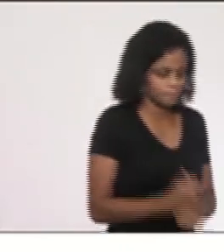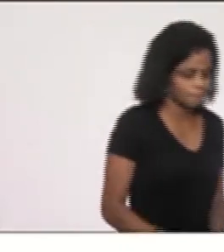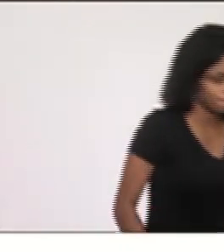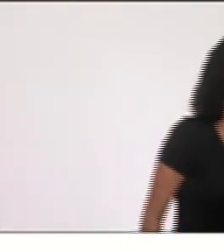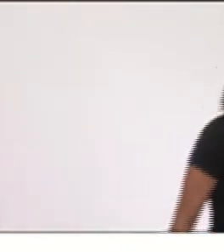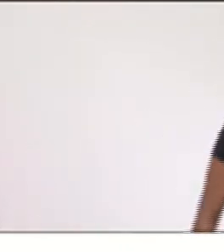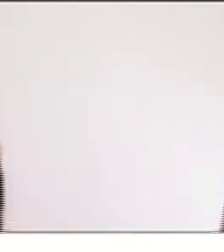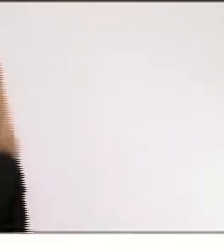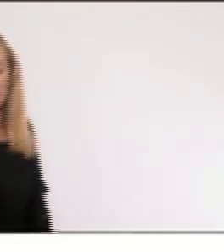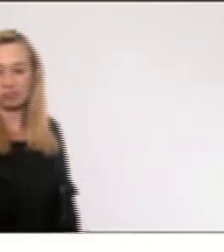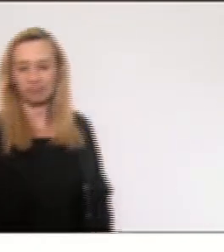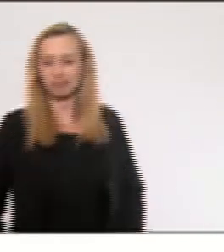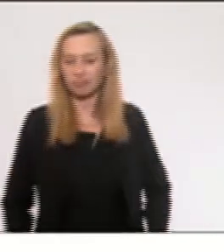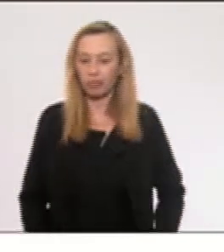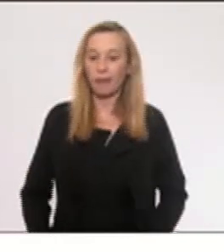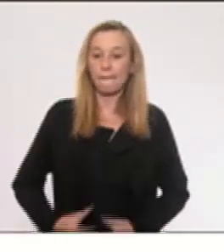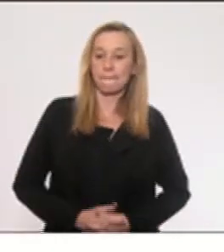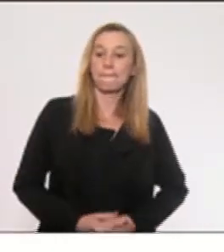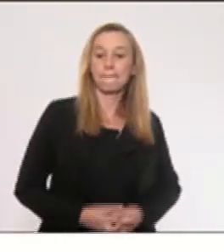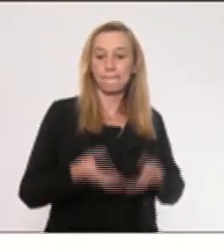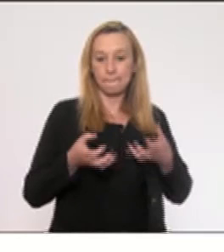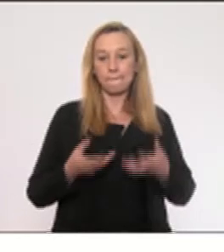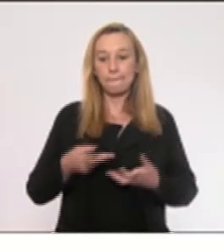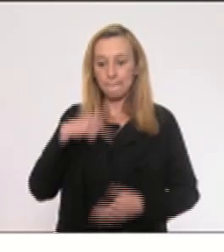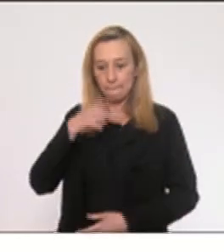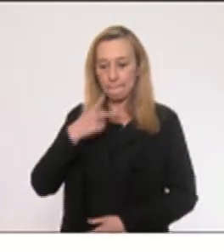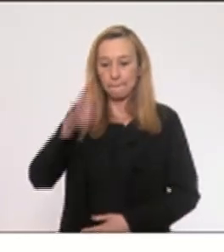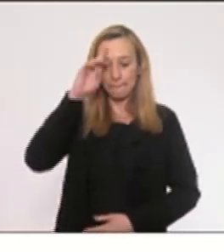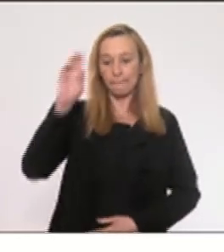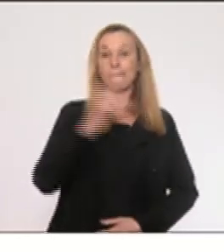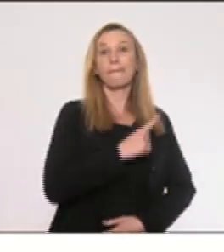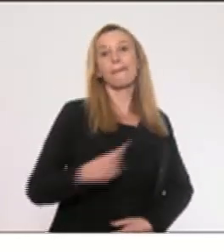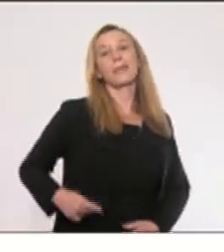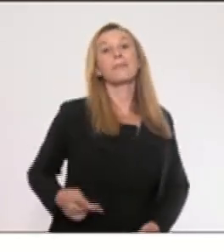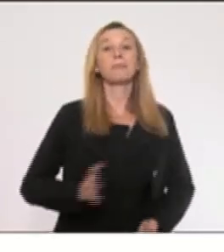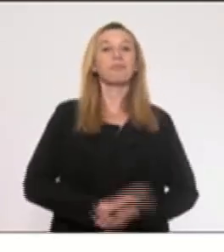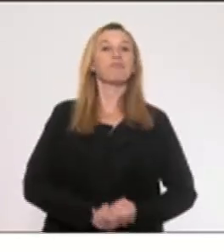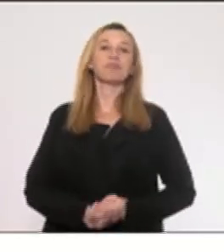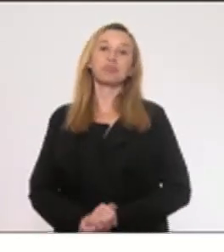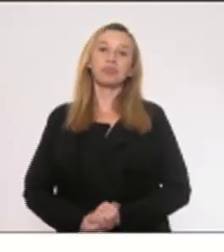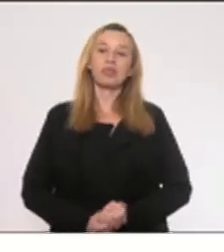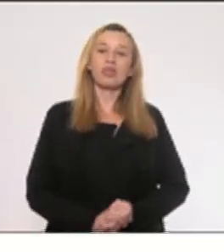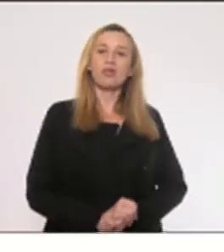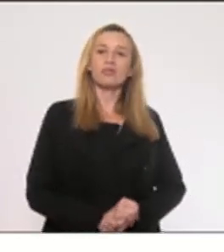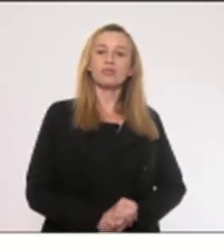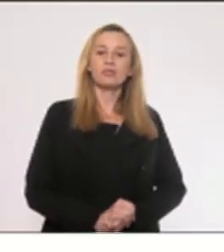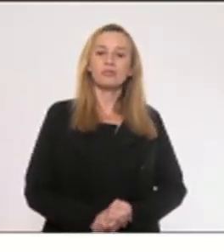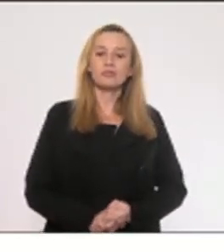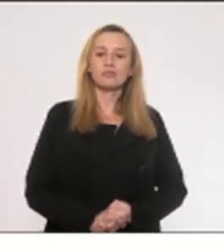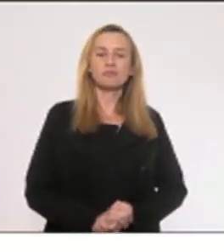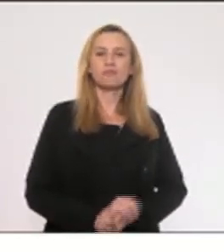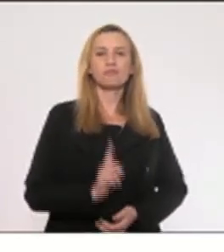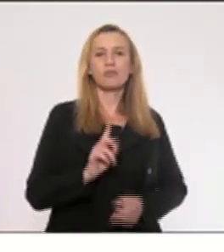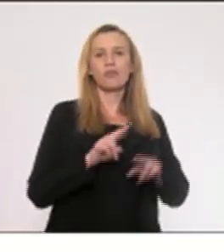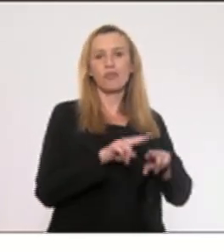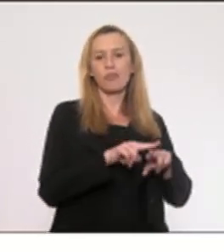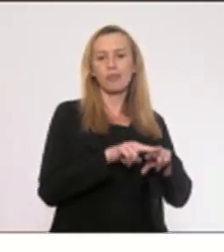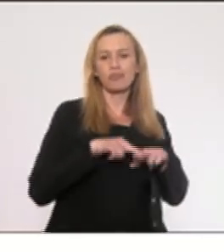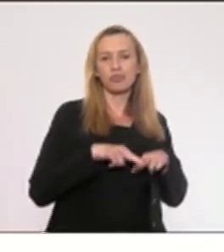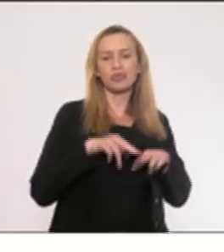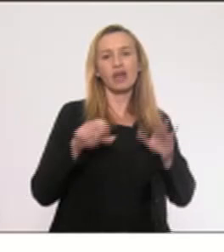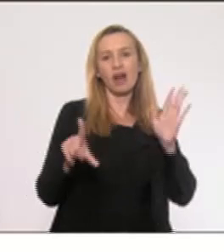profunda desordem. Quero deixar claro, senhor presidente, que não foi em razão da lei de tombamento